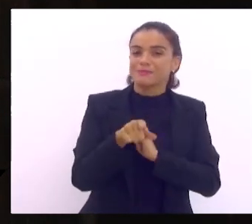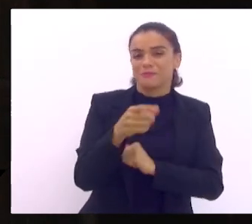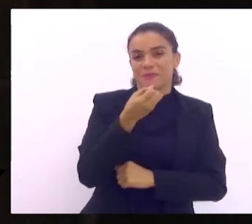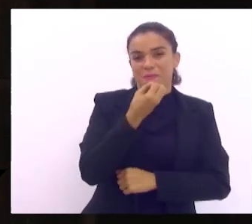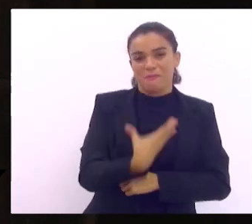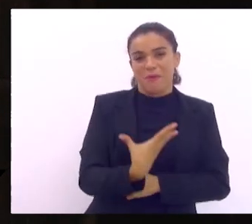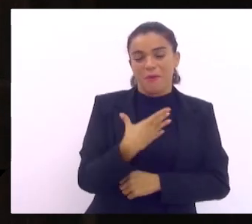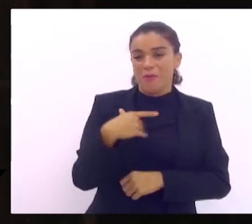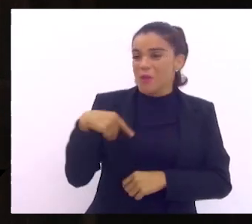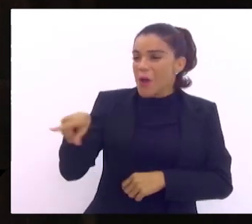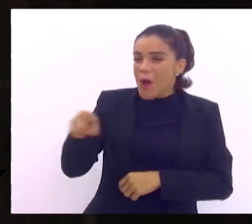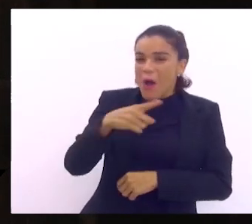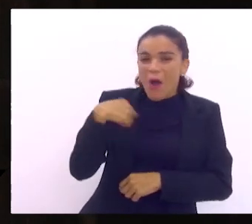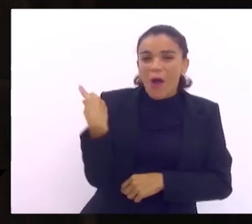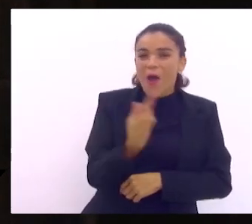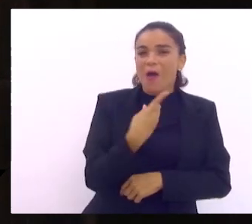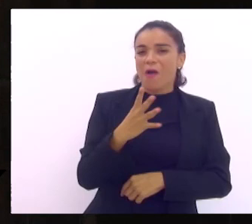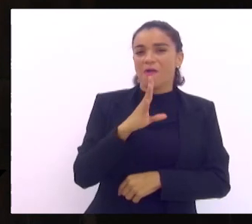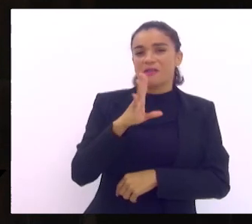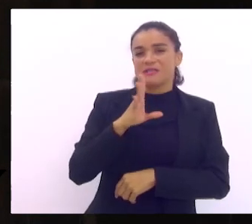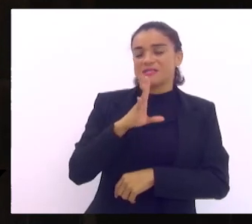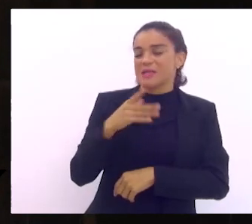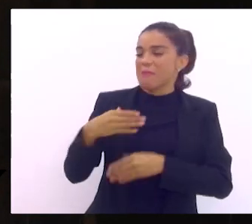mais de 45 anos, secretário.